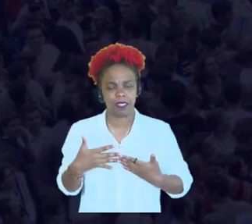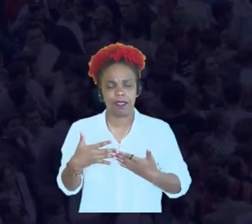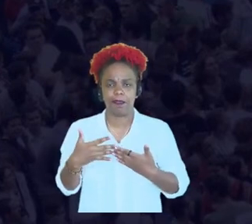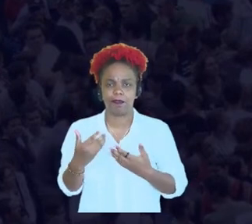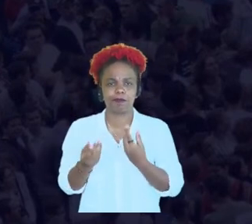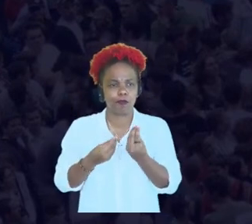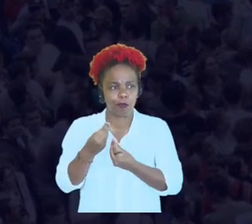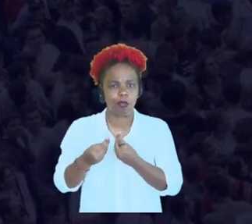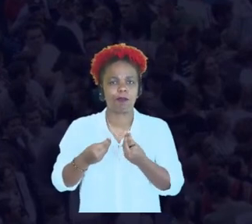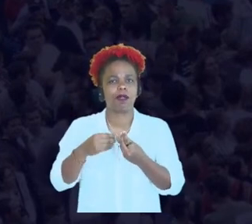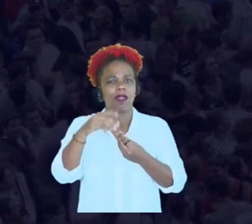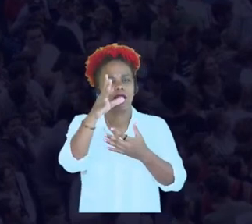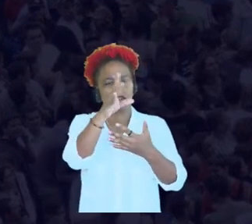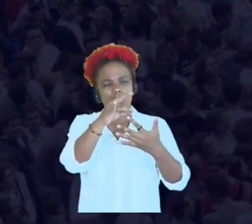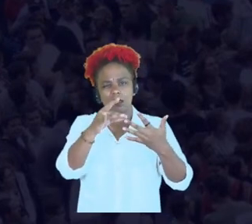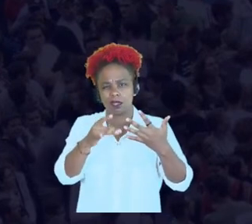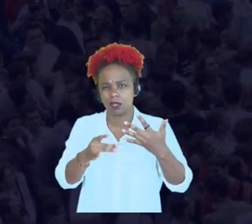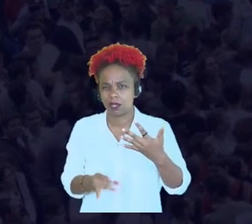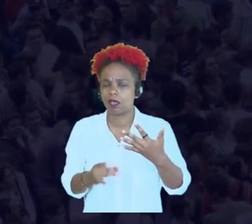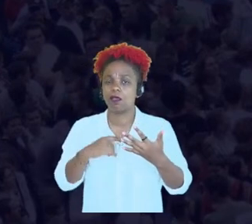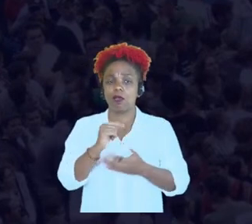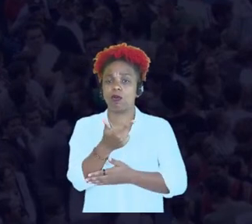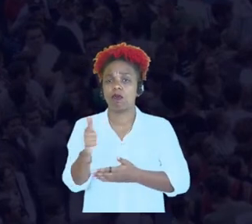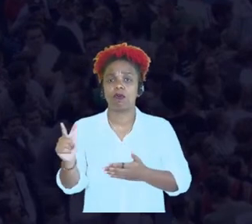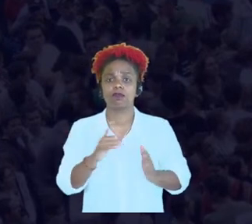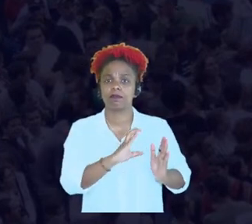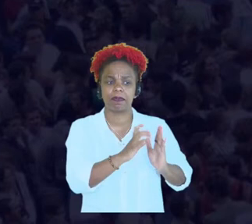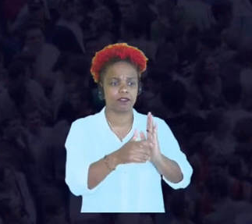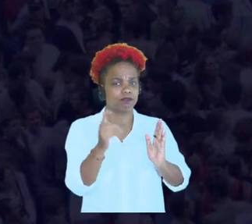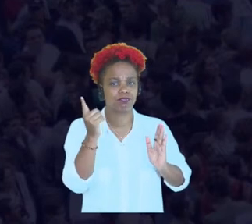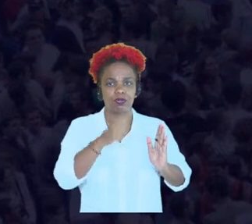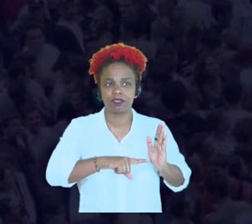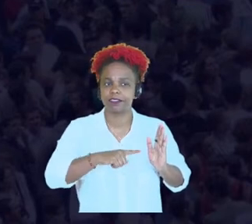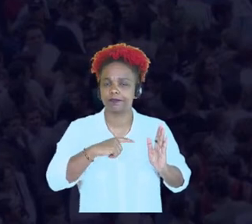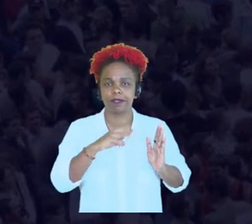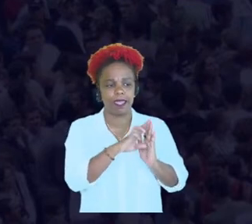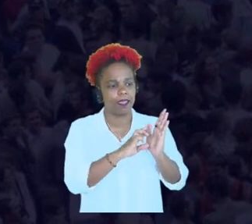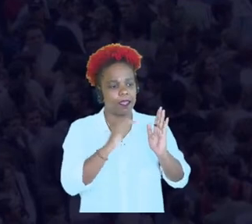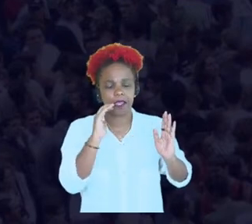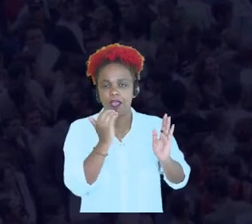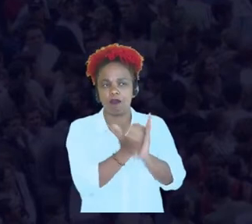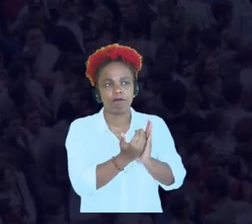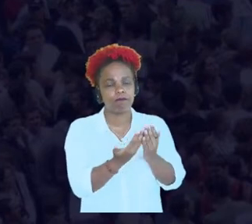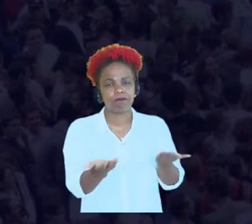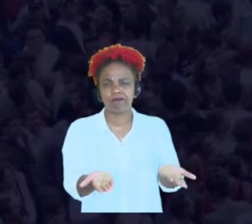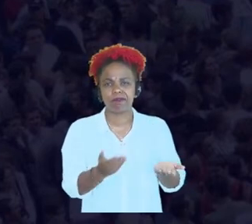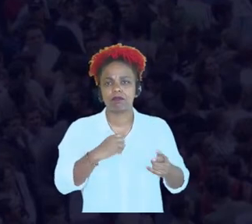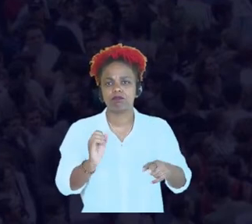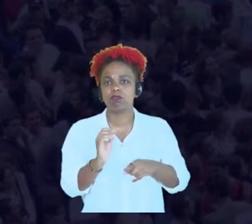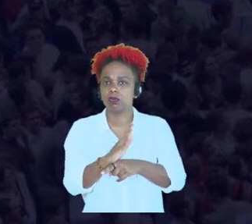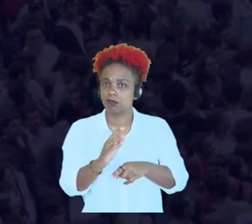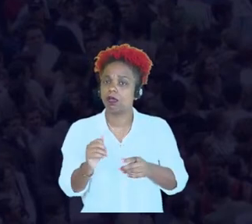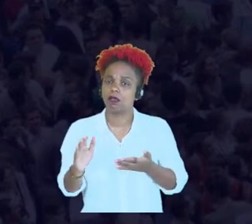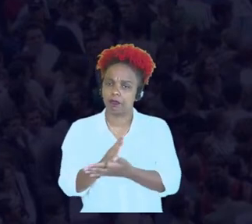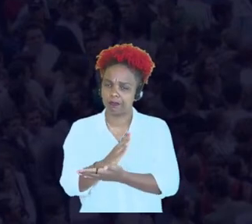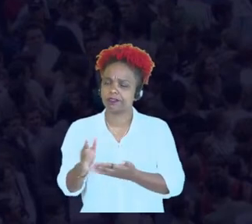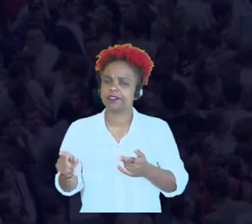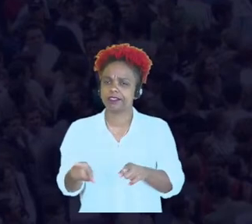mais, quando a gente falar sobre os partidos que não alcançaram essa cláusula, mas a gente estabeleceu um critério para